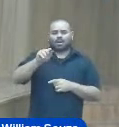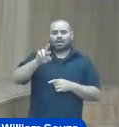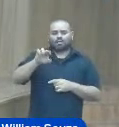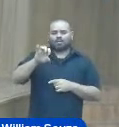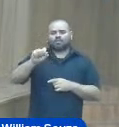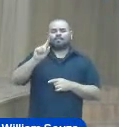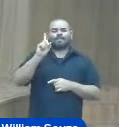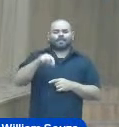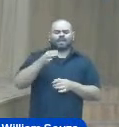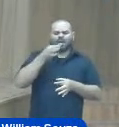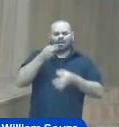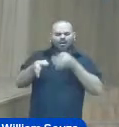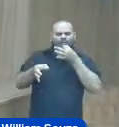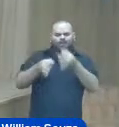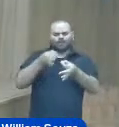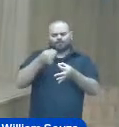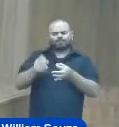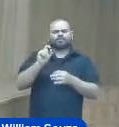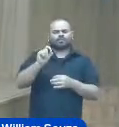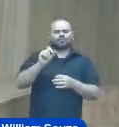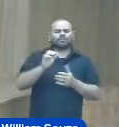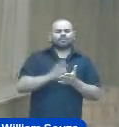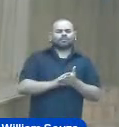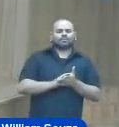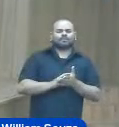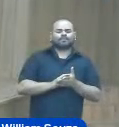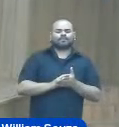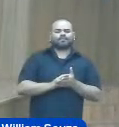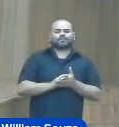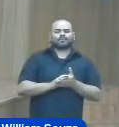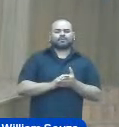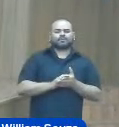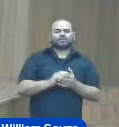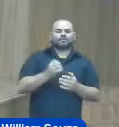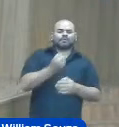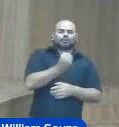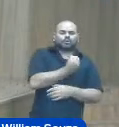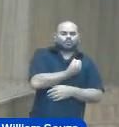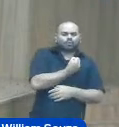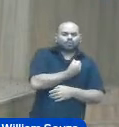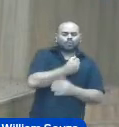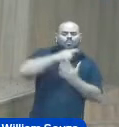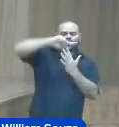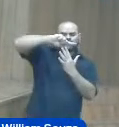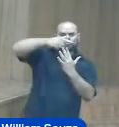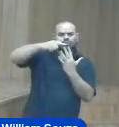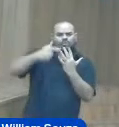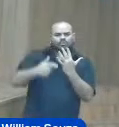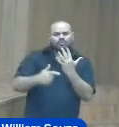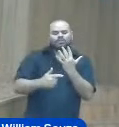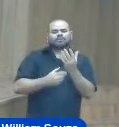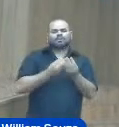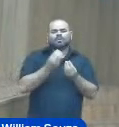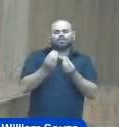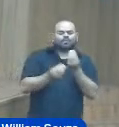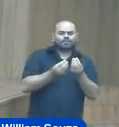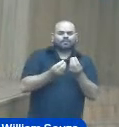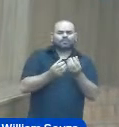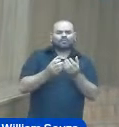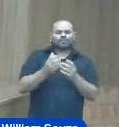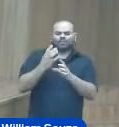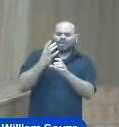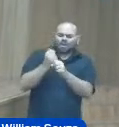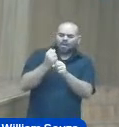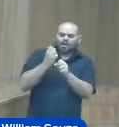eventual aproximação do conceito de número e da geometria nos termos de cálculo que